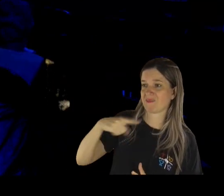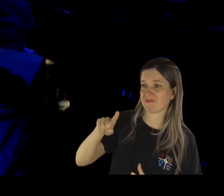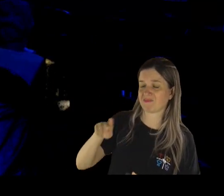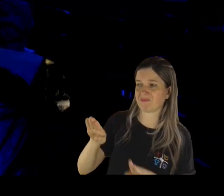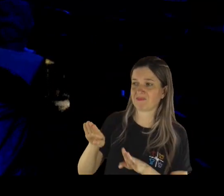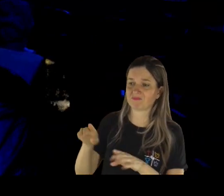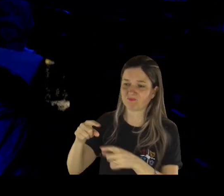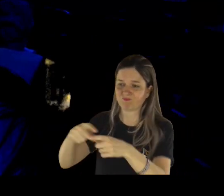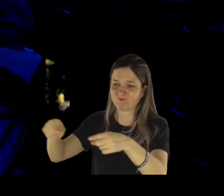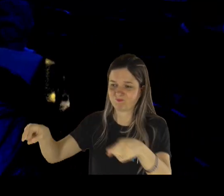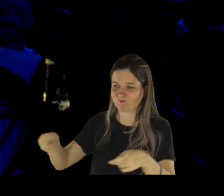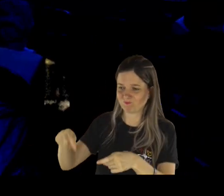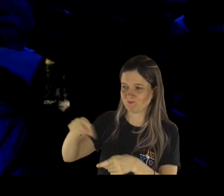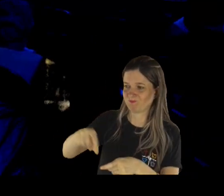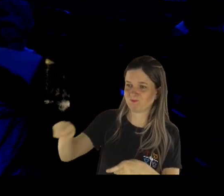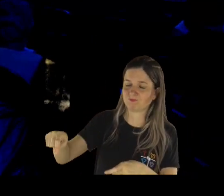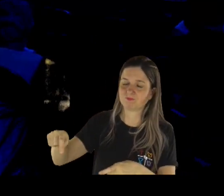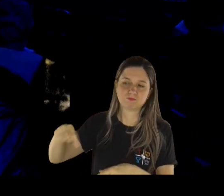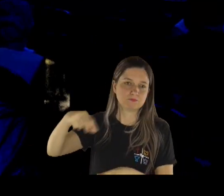quilômetros andando a pé, sozinha.